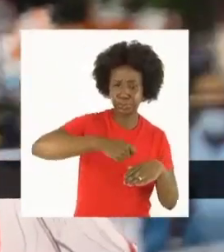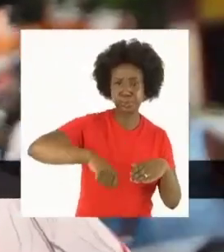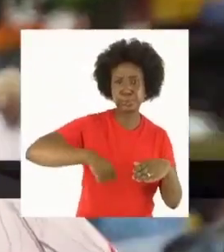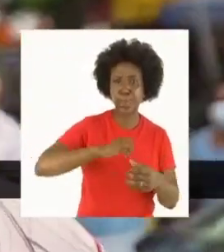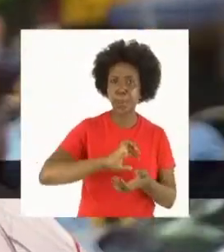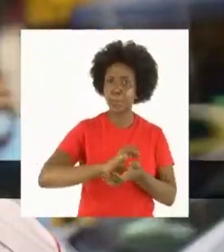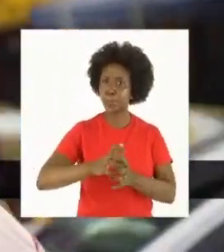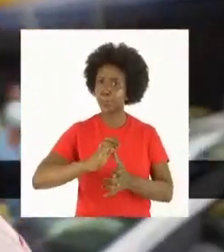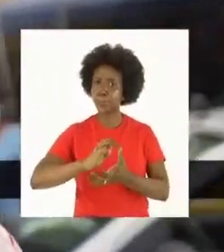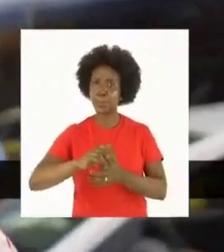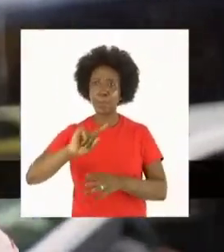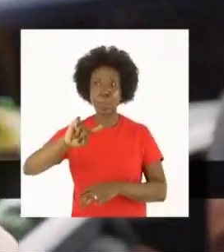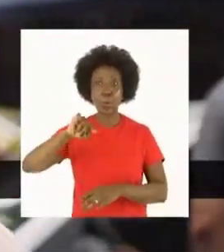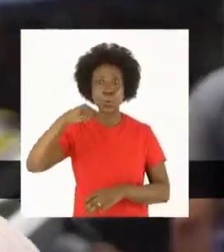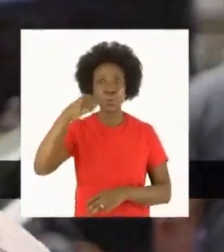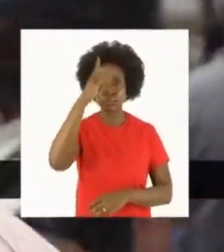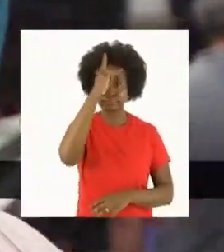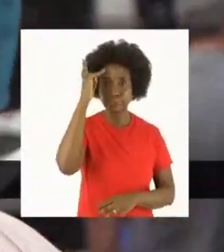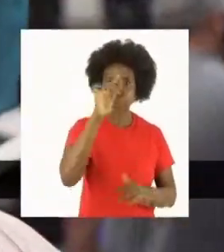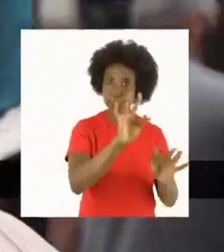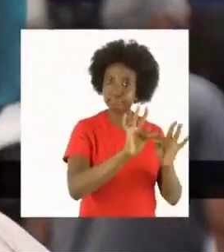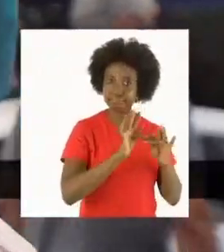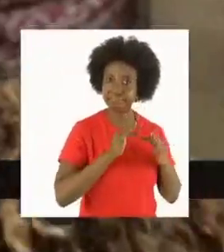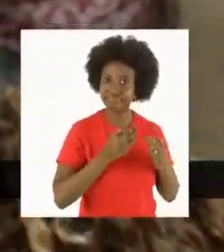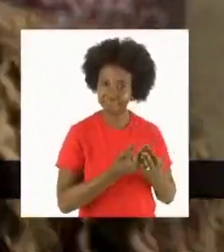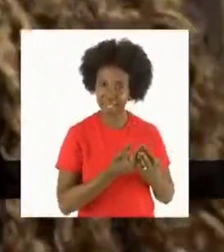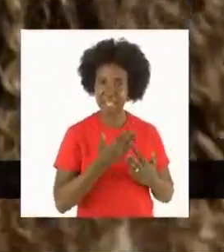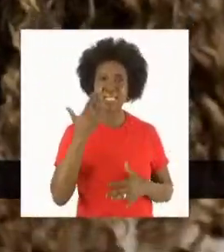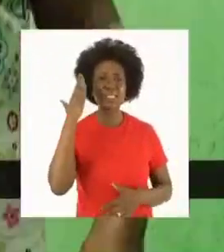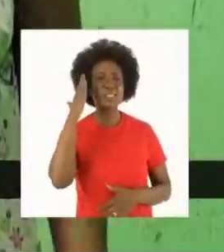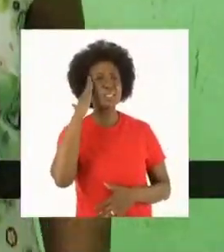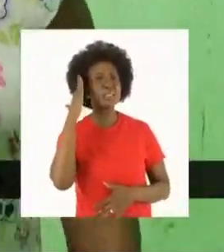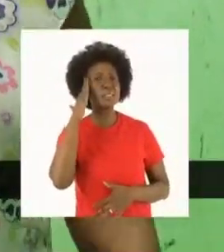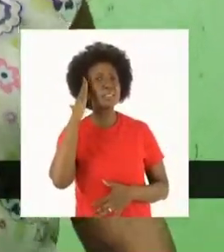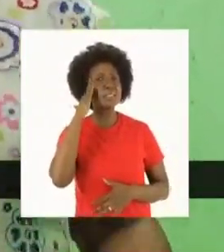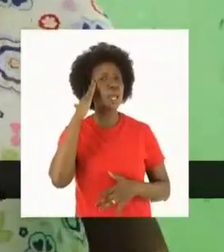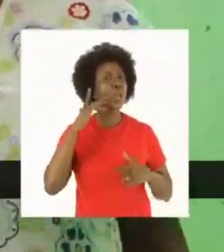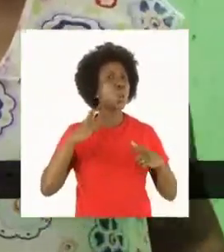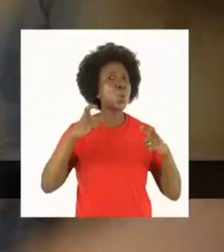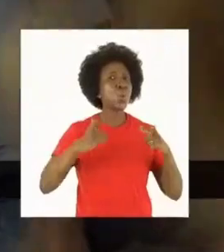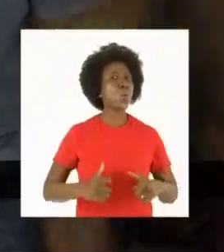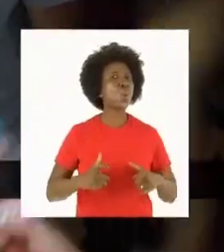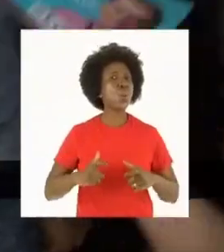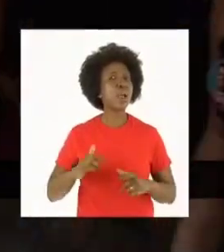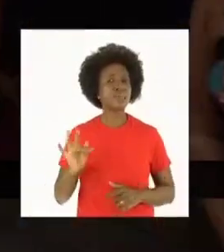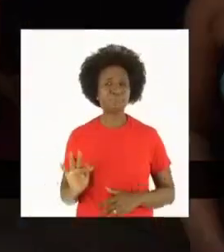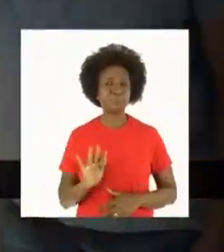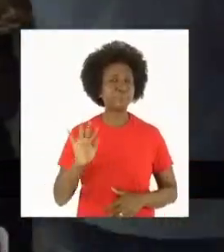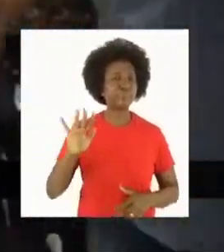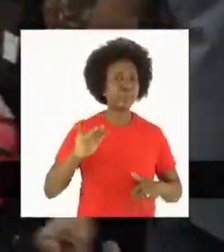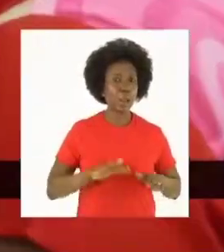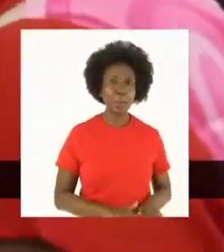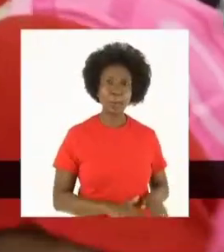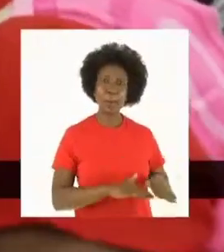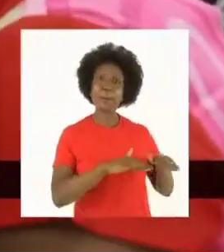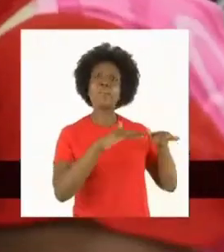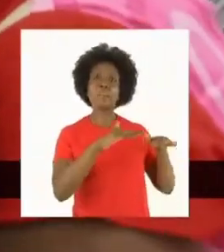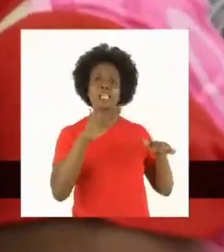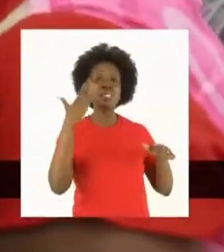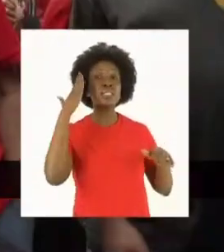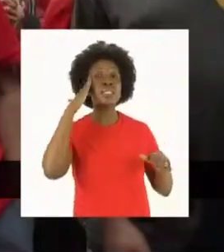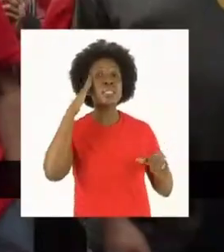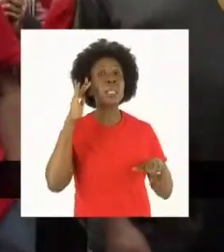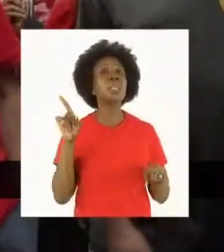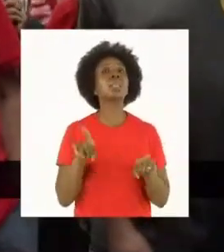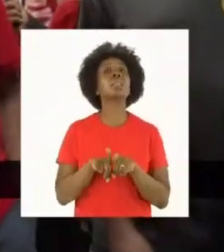cozinhei, passei, lavei para outras pessoas. Reconheço o lugar social de onde parti e também sei